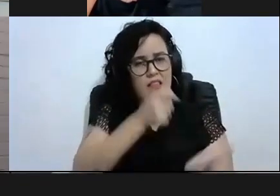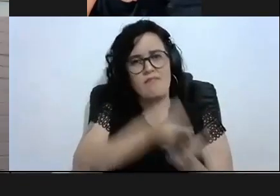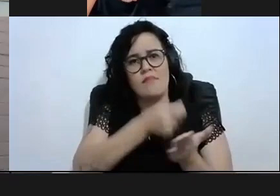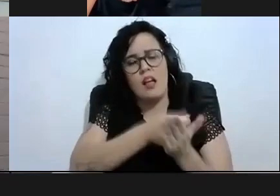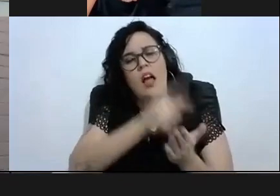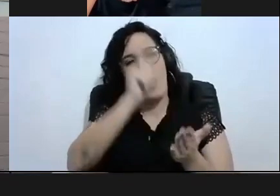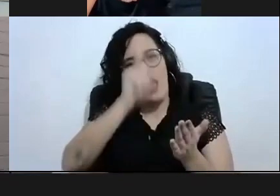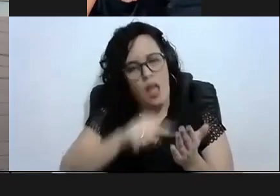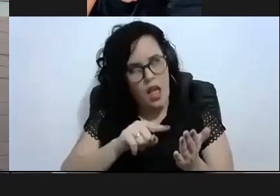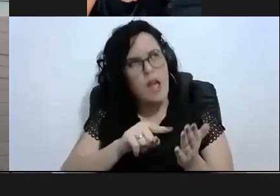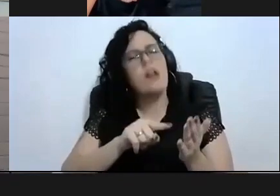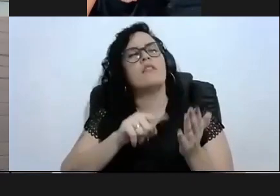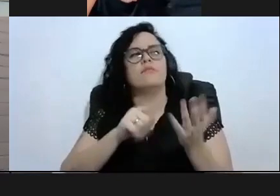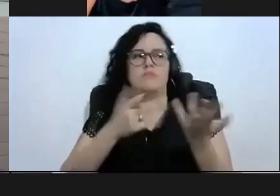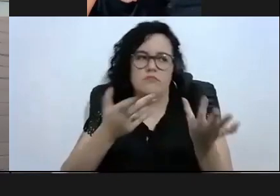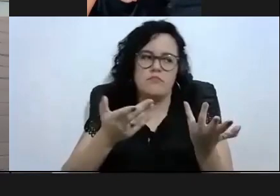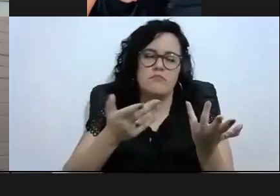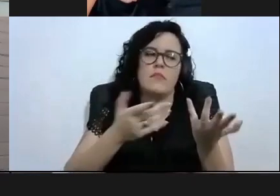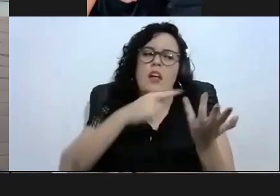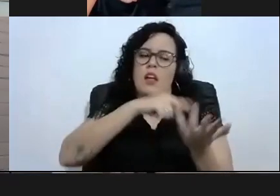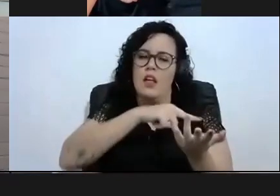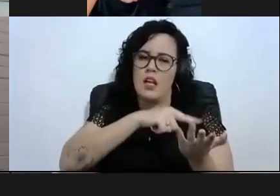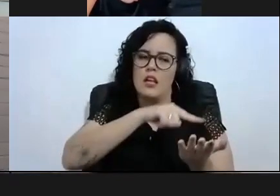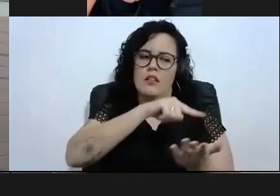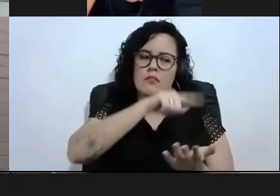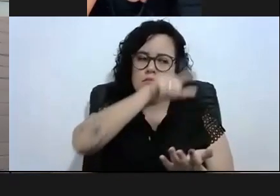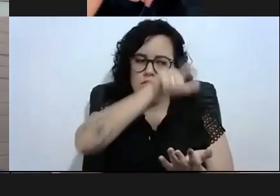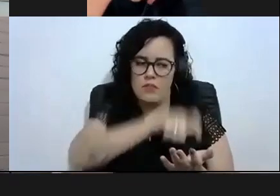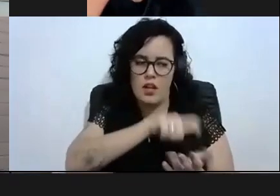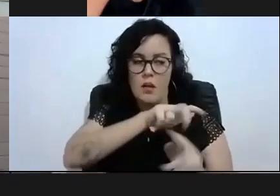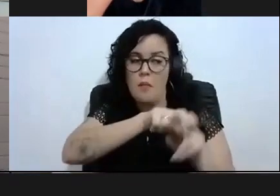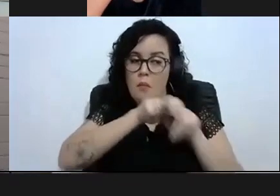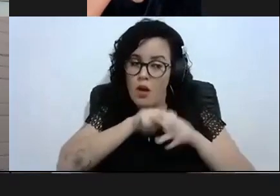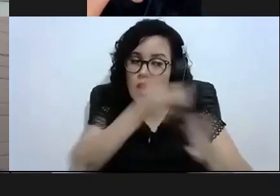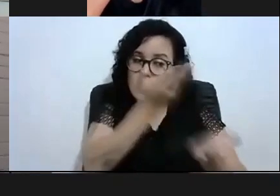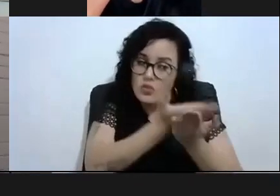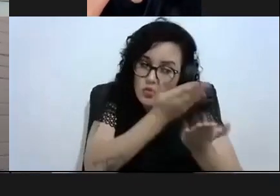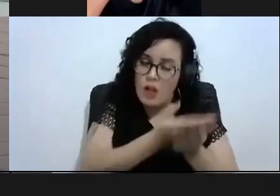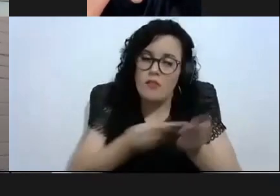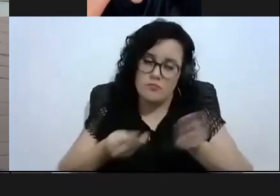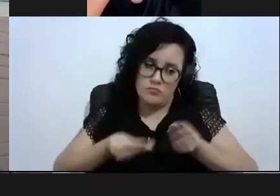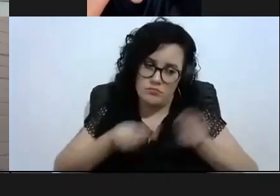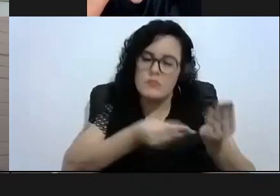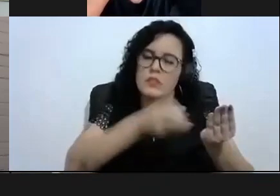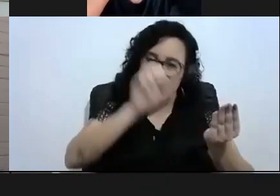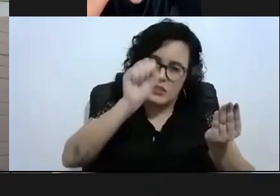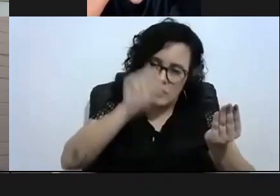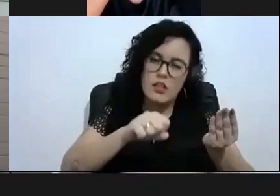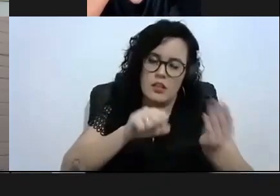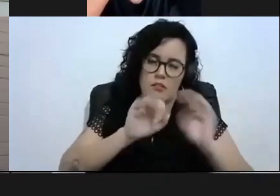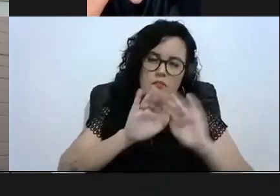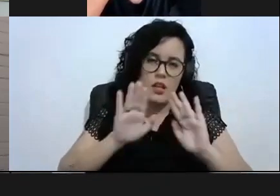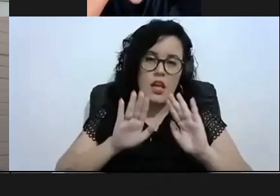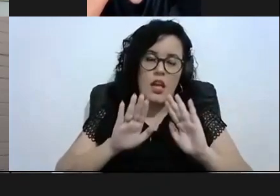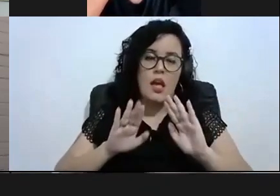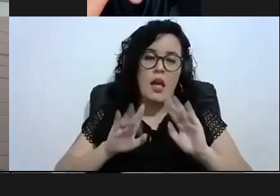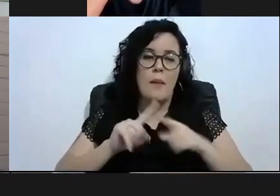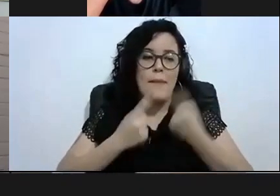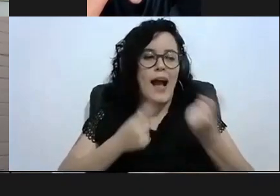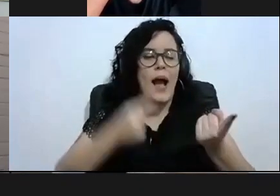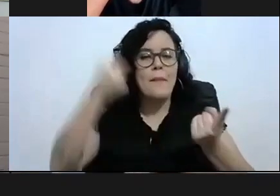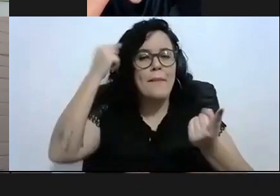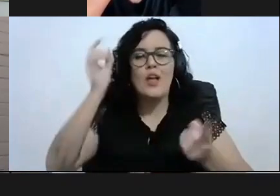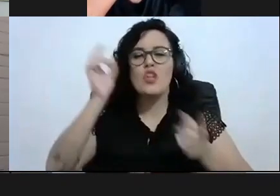existe fisicamente na vida daquele garoto, daquela garota, quando ele está na escola. Então, ele faz essa relação.